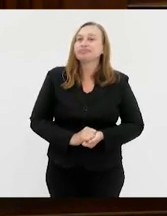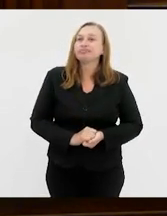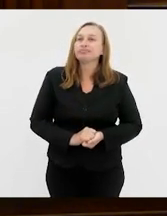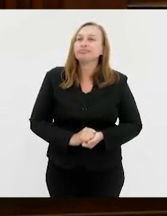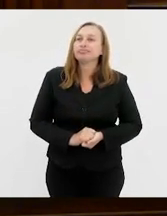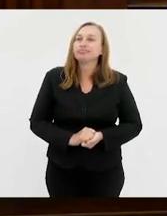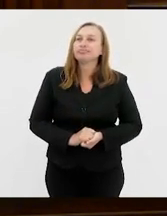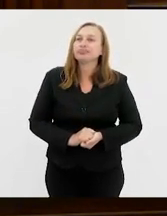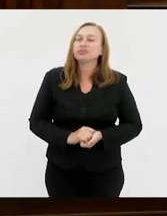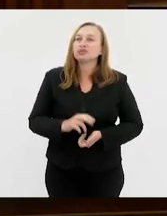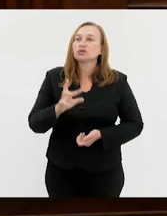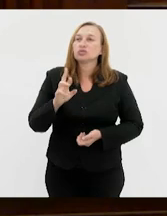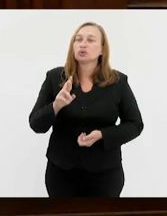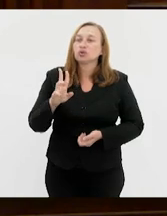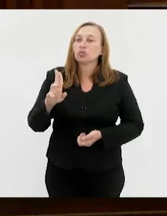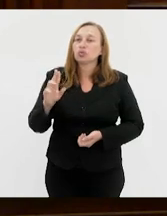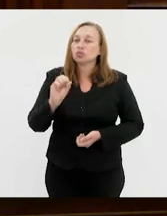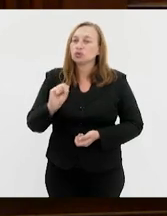o Russo